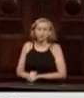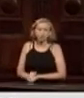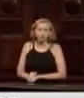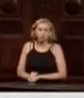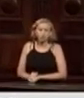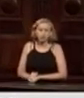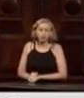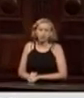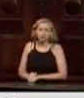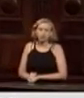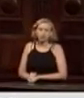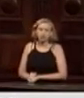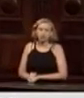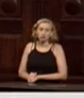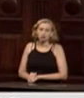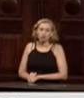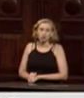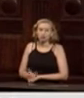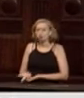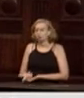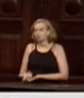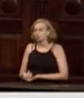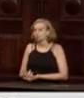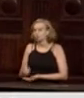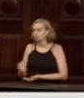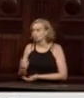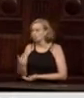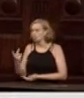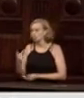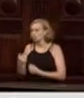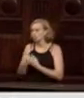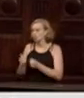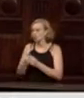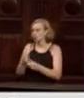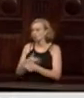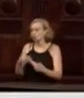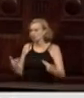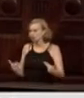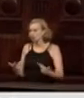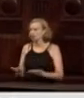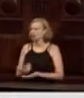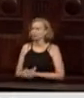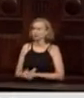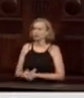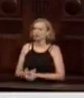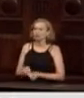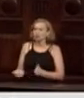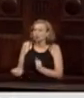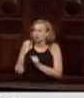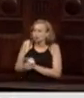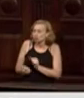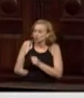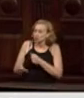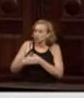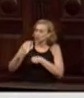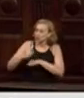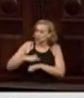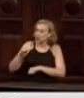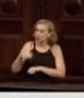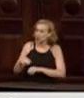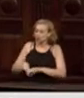na oferta do transporte aquaviário, que a gente sabe que vem sendo limitado cada vez mais, abrindo mais espaço para as